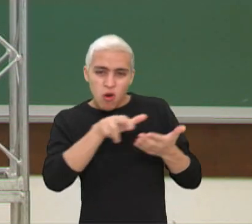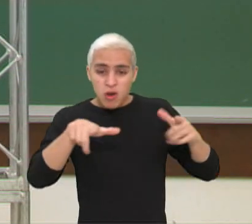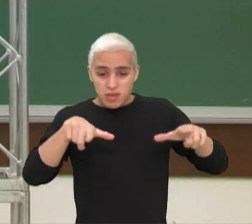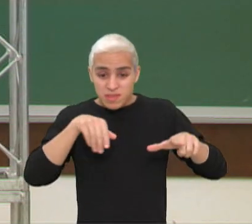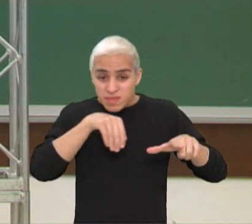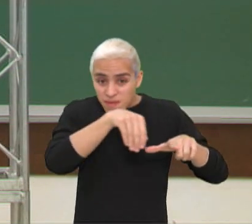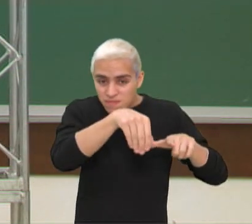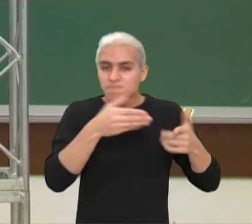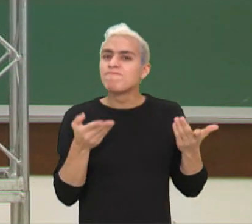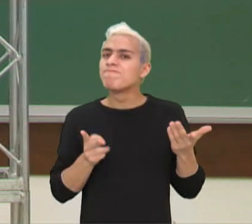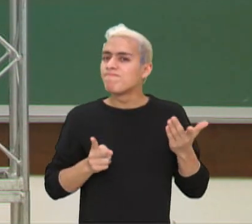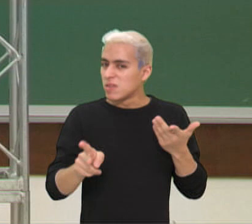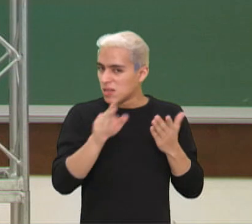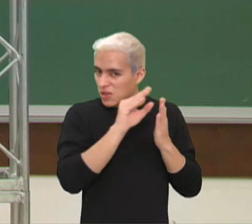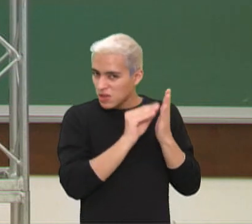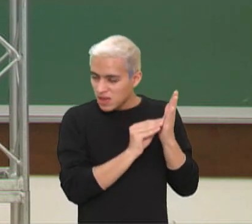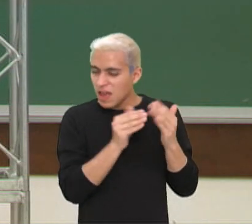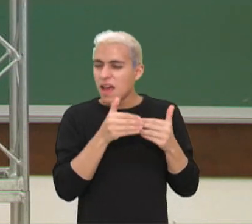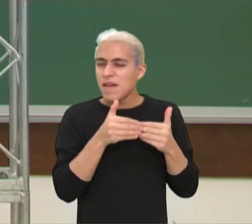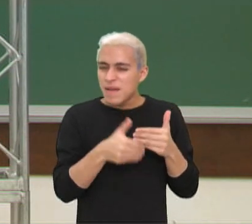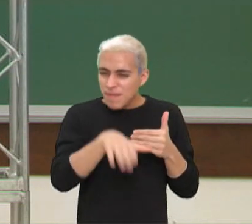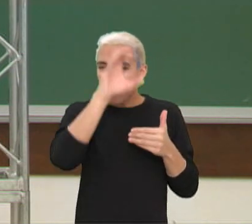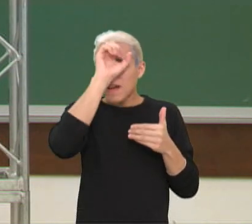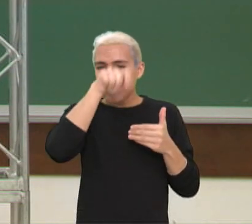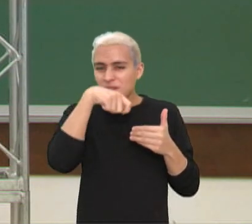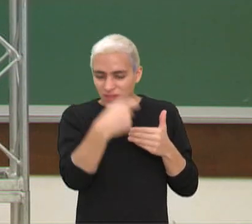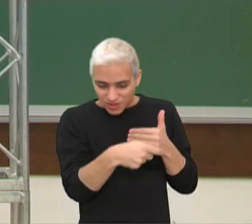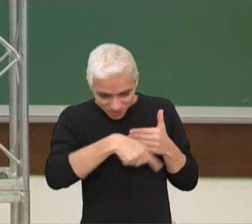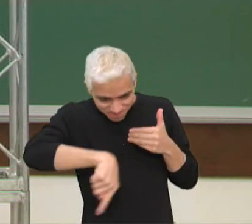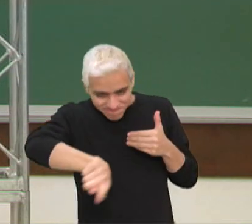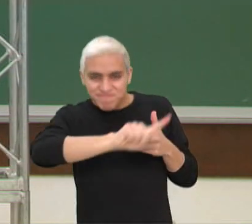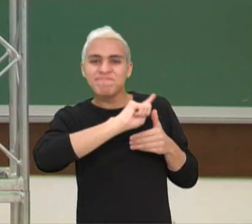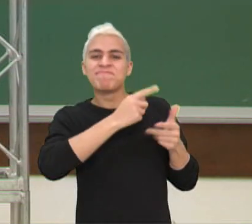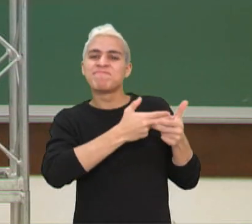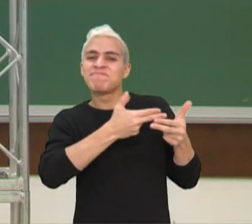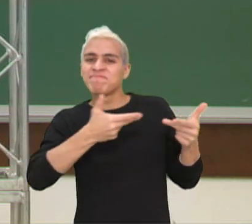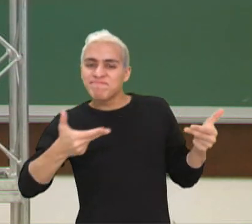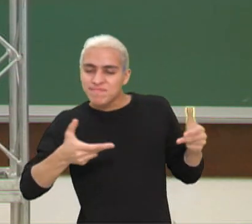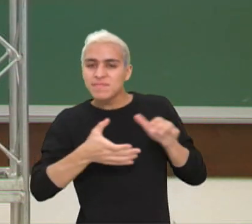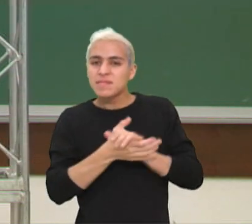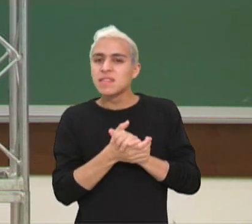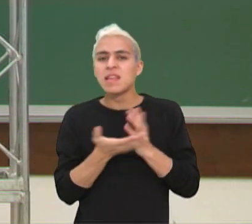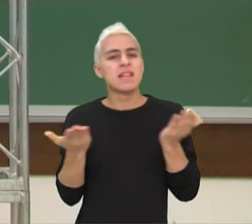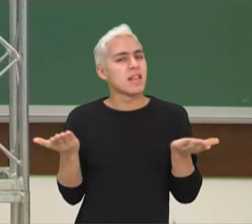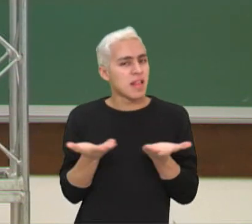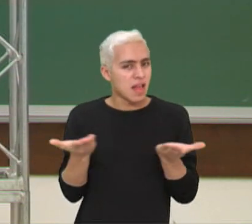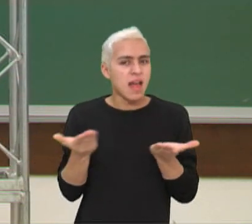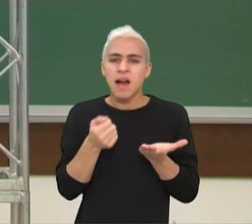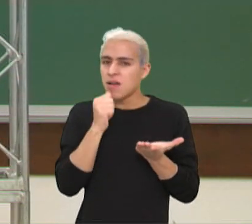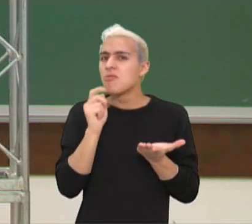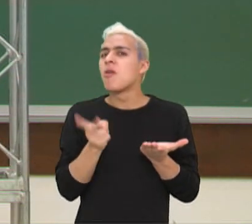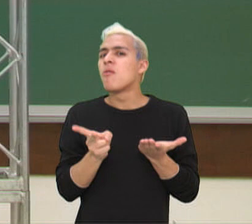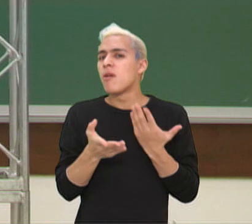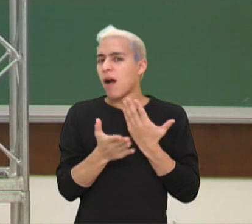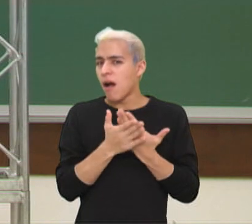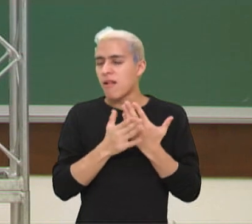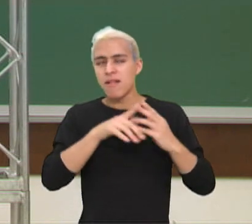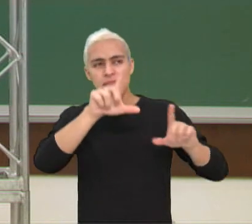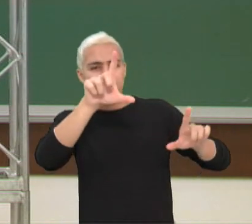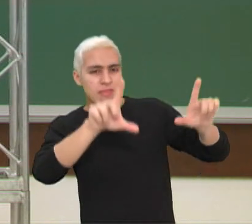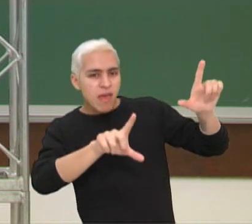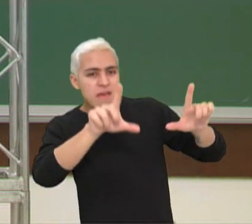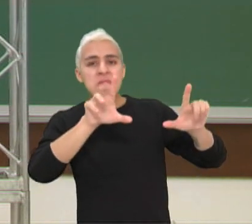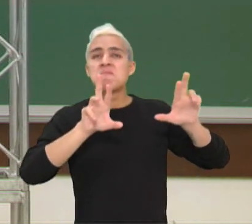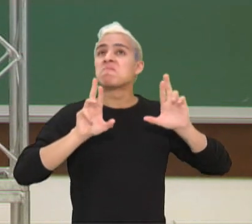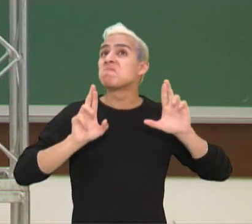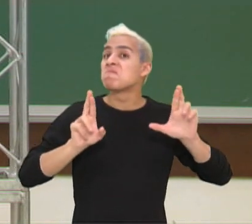nosso conteúdo, vamos aprender um pouquinho mais desse universo. Estamos ainda online na TV, mas espero que logo a gente